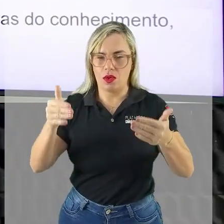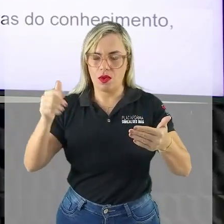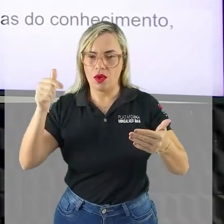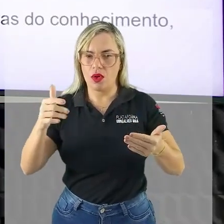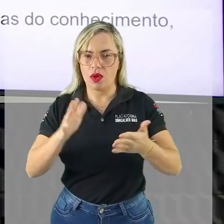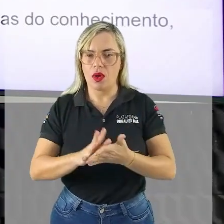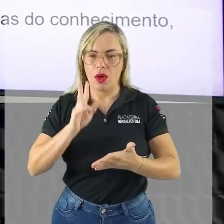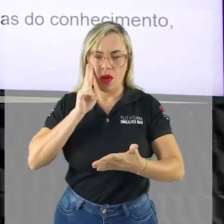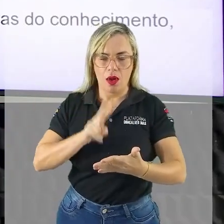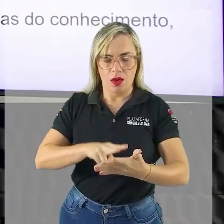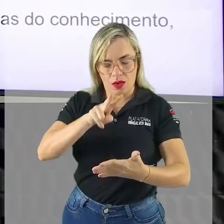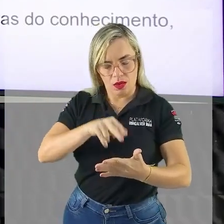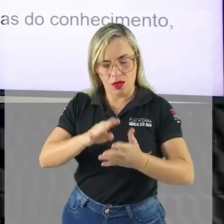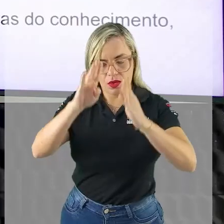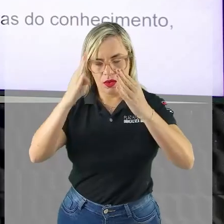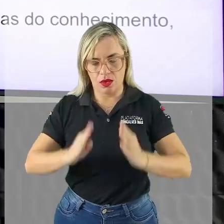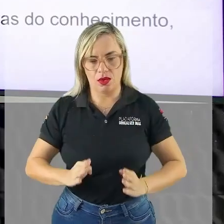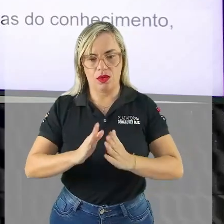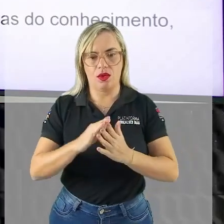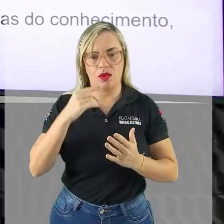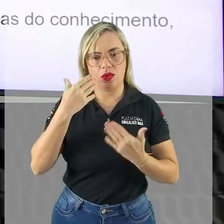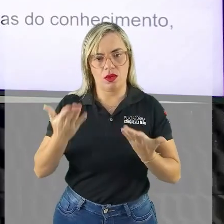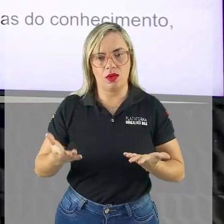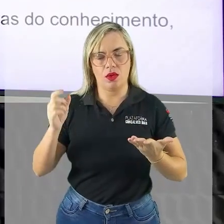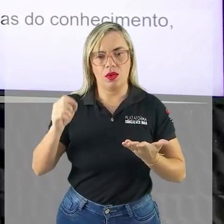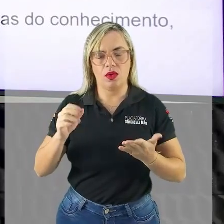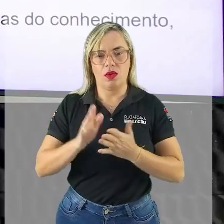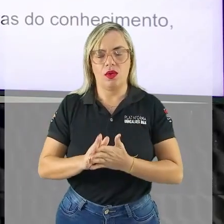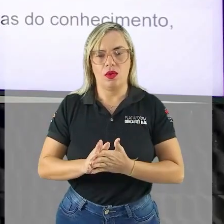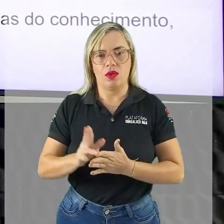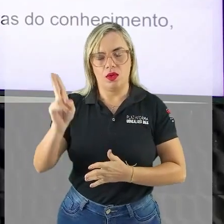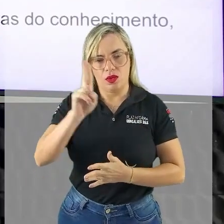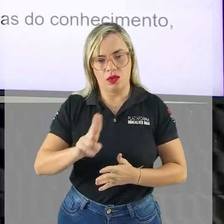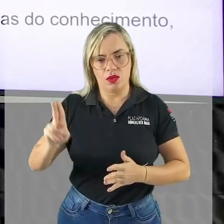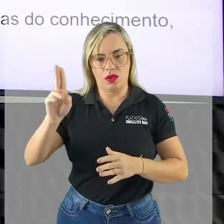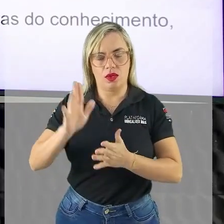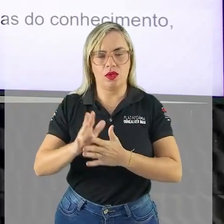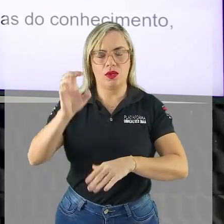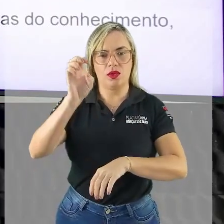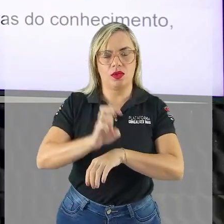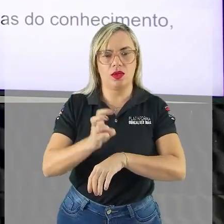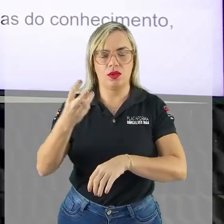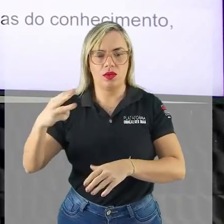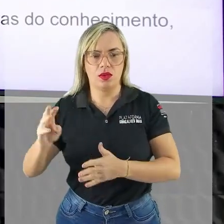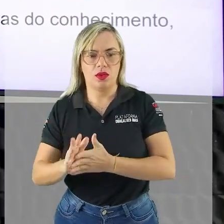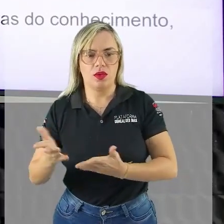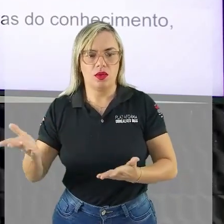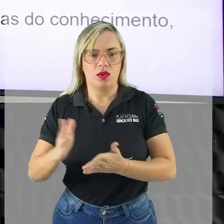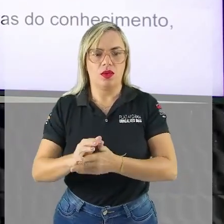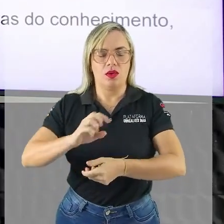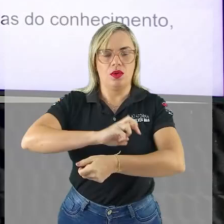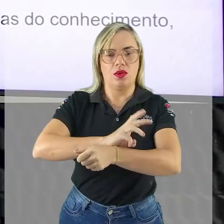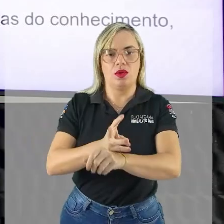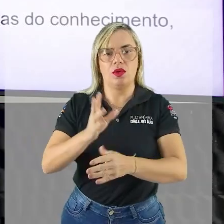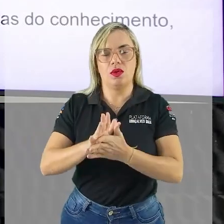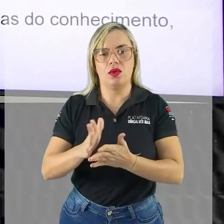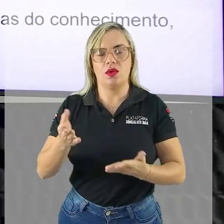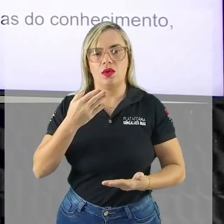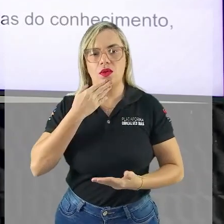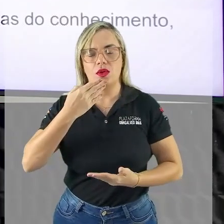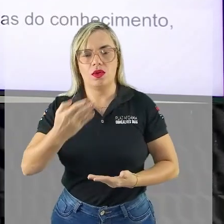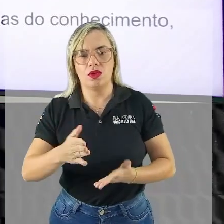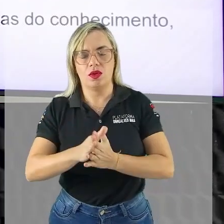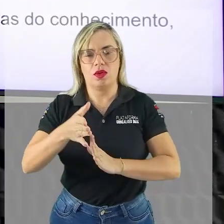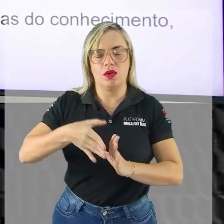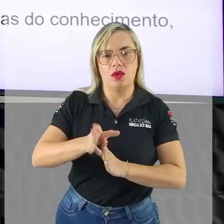observado, tá? Tanto é que a Universidade Estadual do Maranhão pede, solicita, sugere